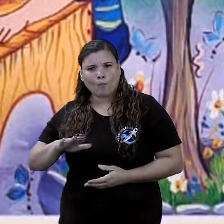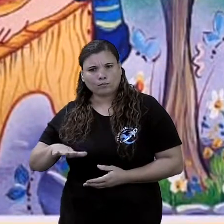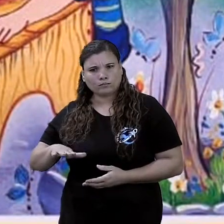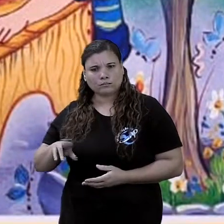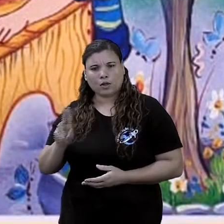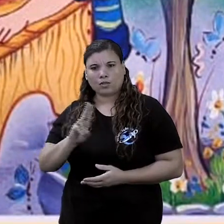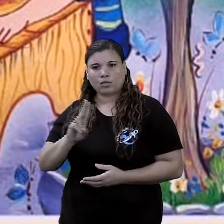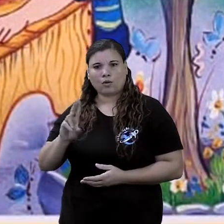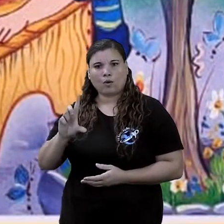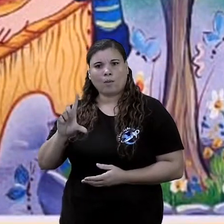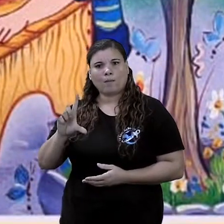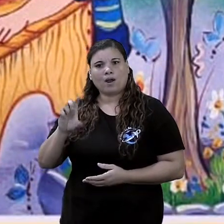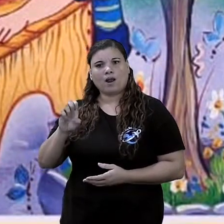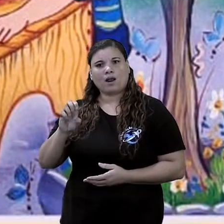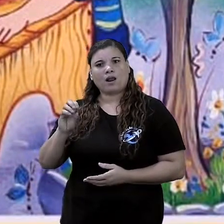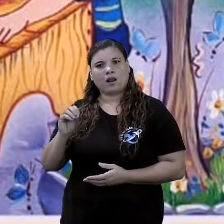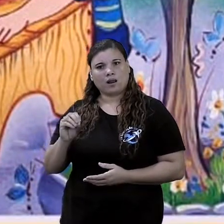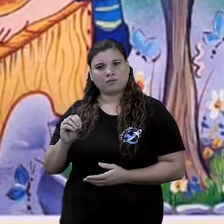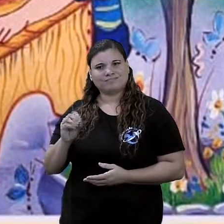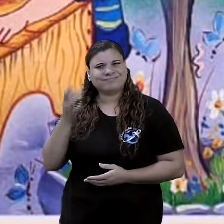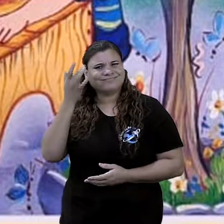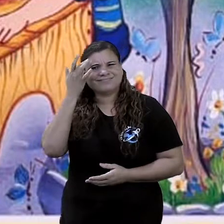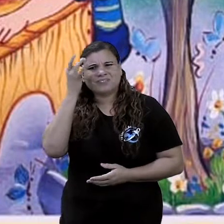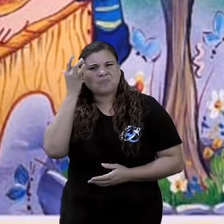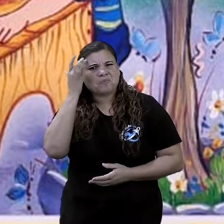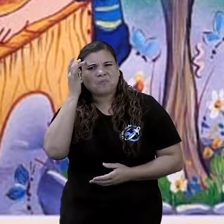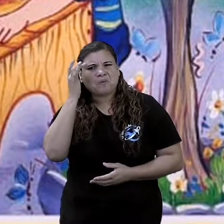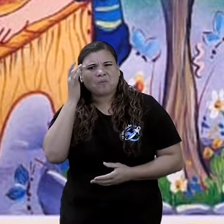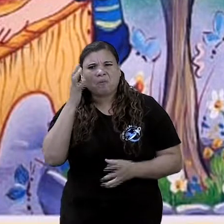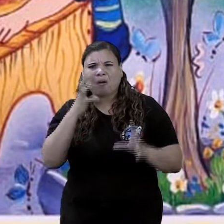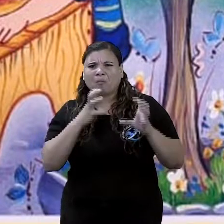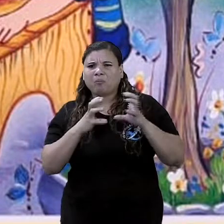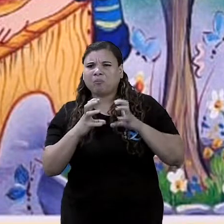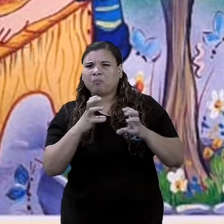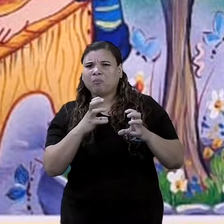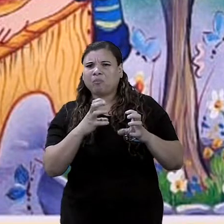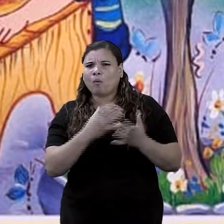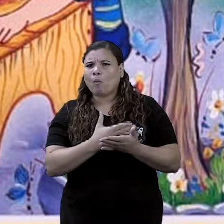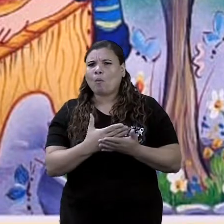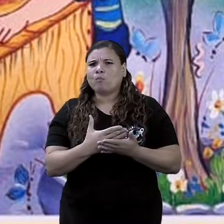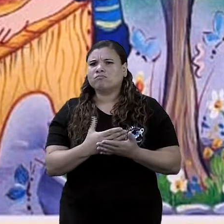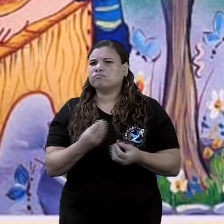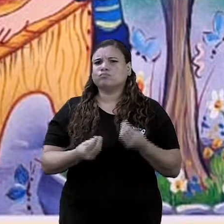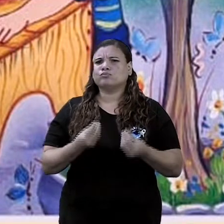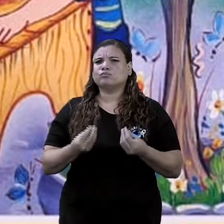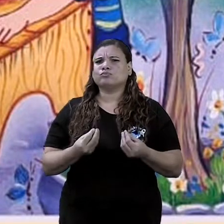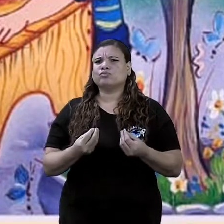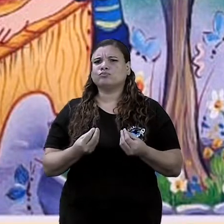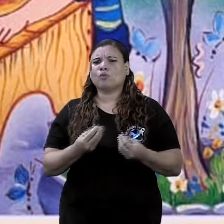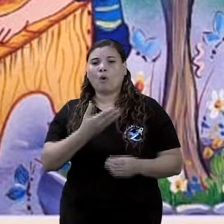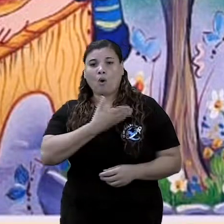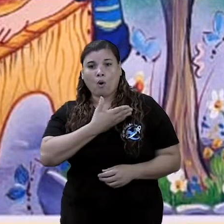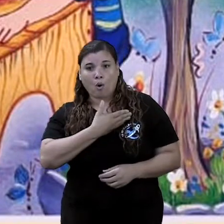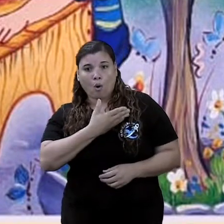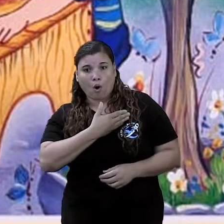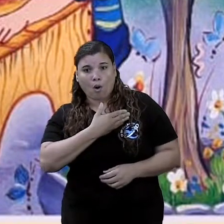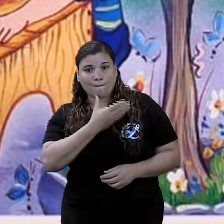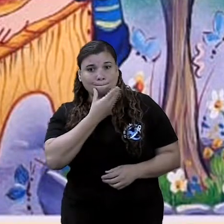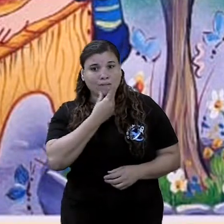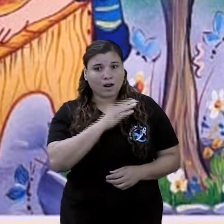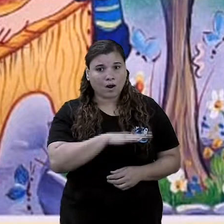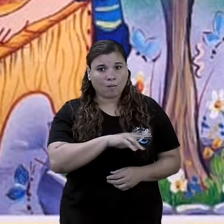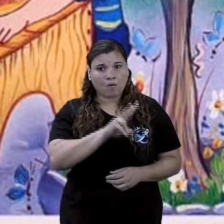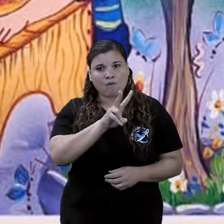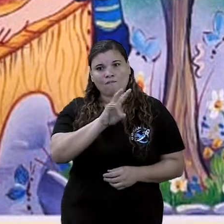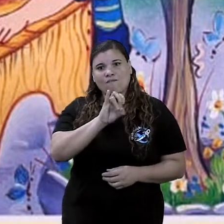direito porque as brigas começaram. Ele e Vitor eram amigos com a turma de meninos da classe,